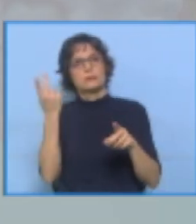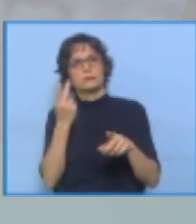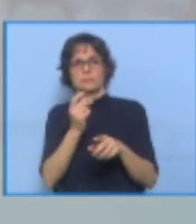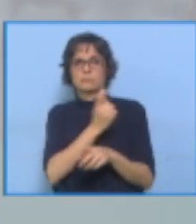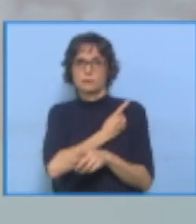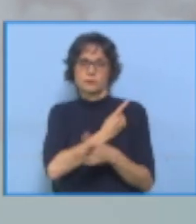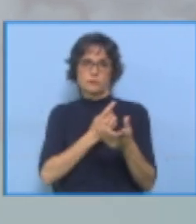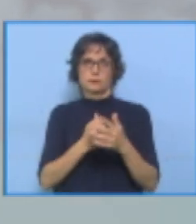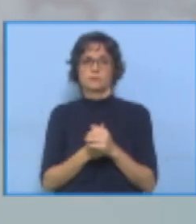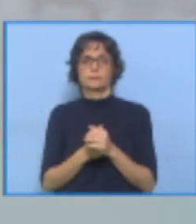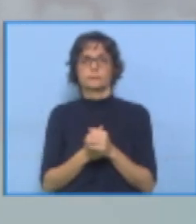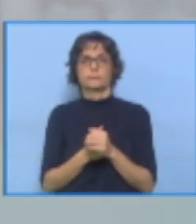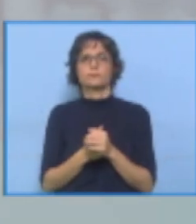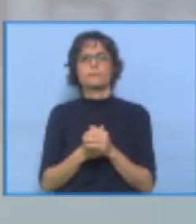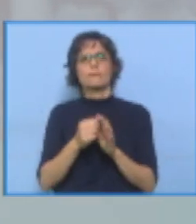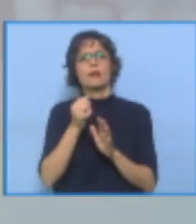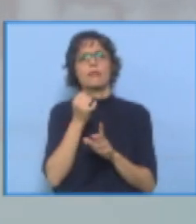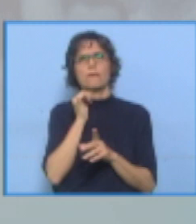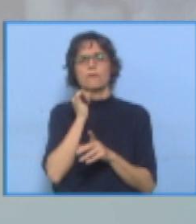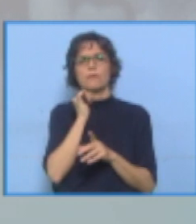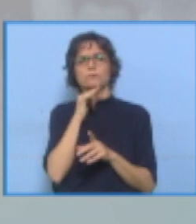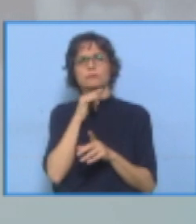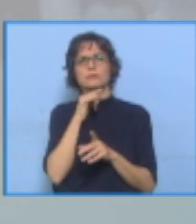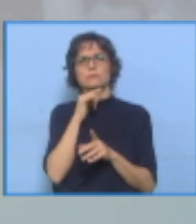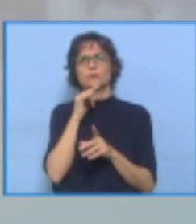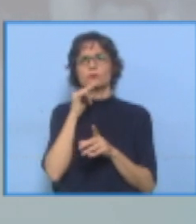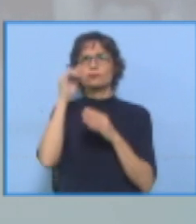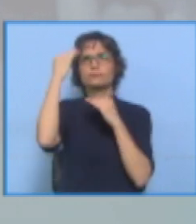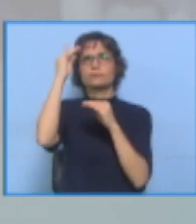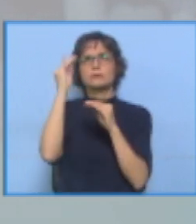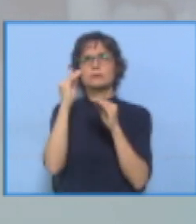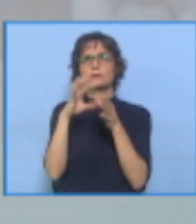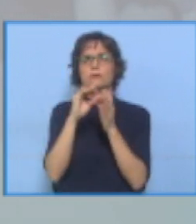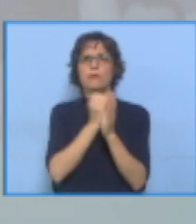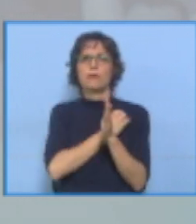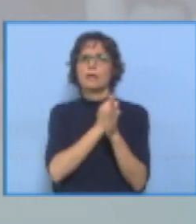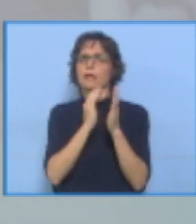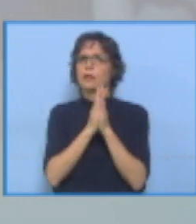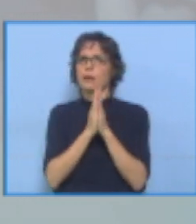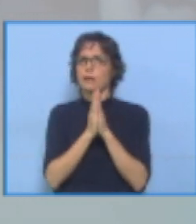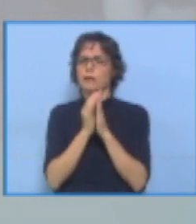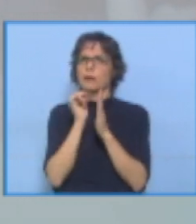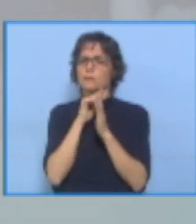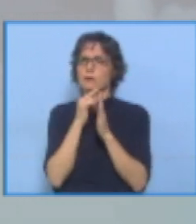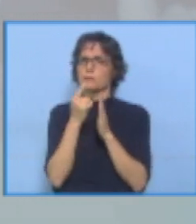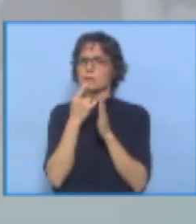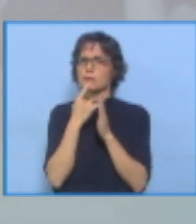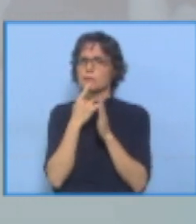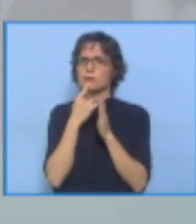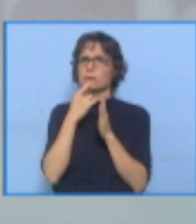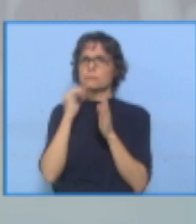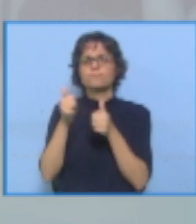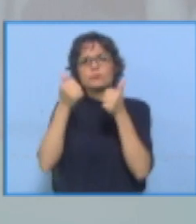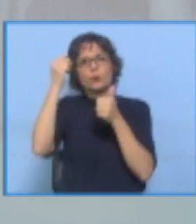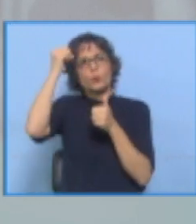facto. Podemos encontrar aqui boas inspirações na doutrina social da Igreja para esse bom senso, para o conceito de transparência e verdade, que